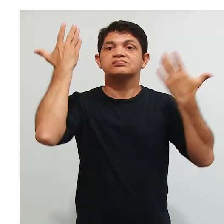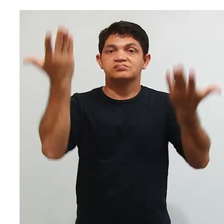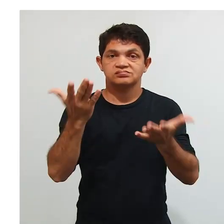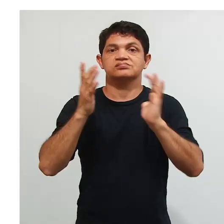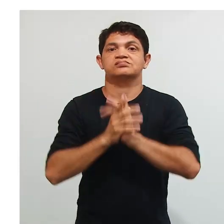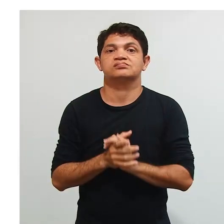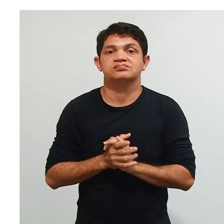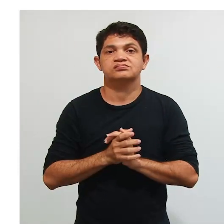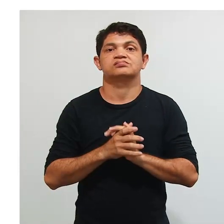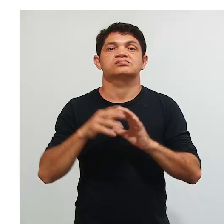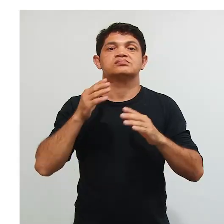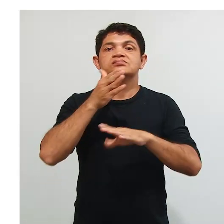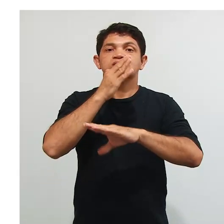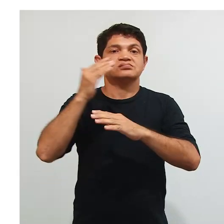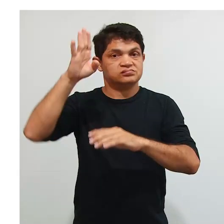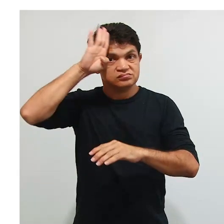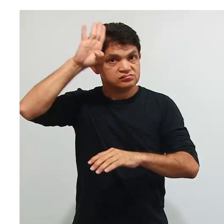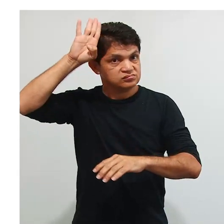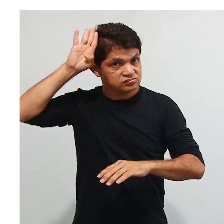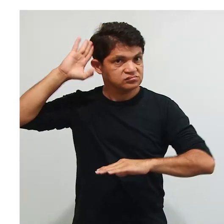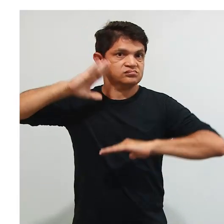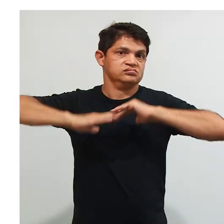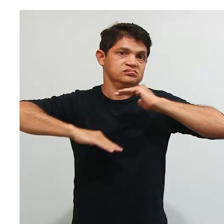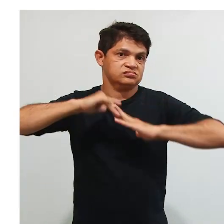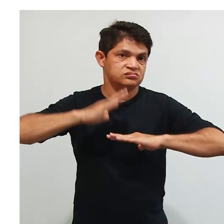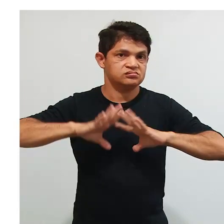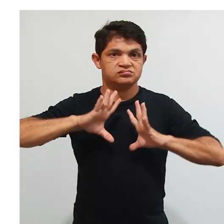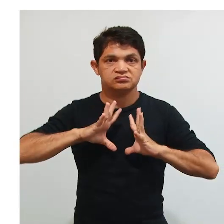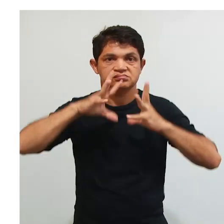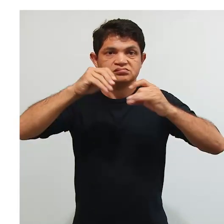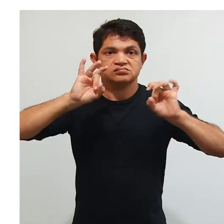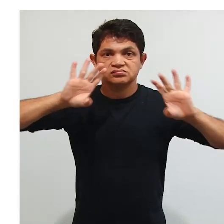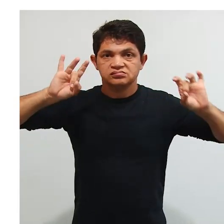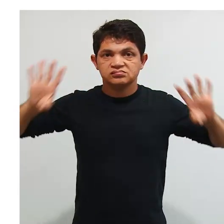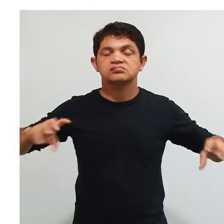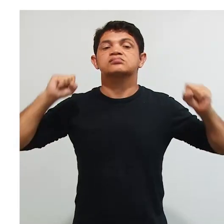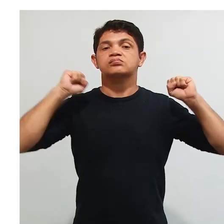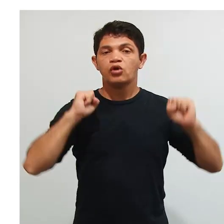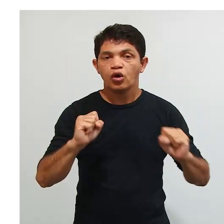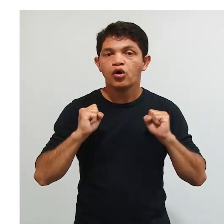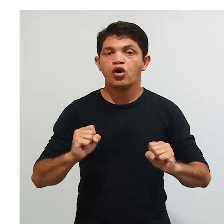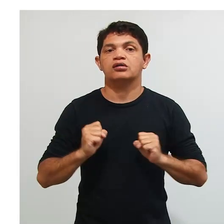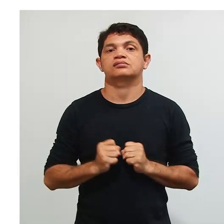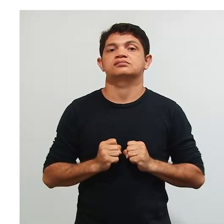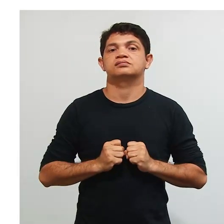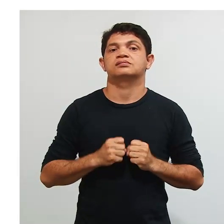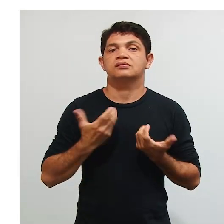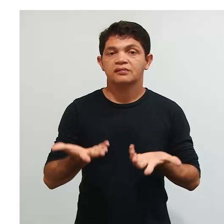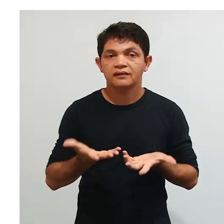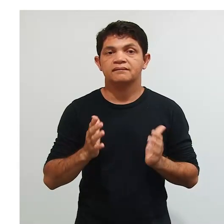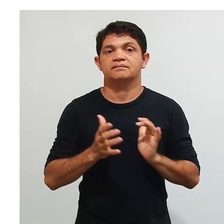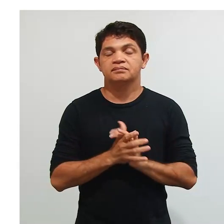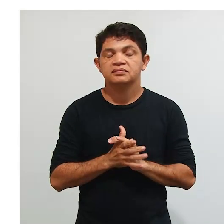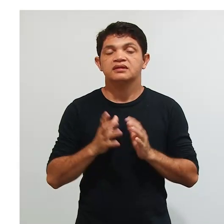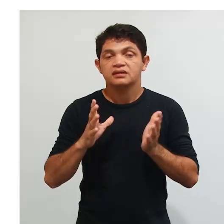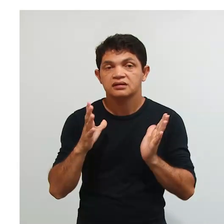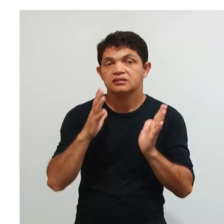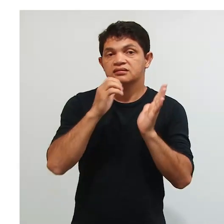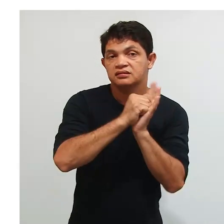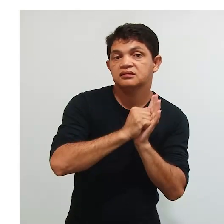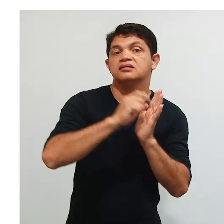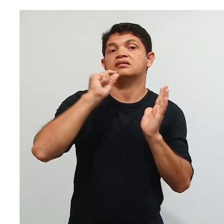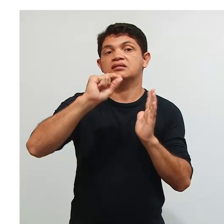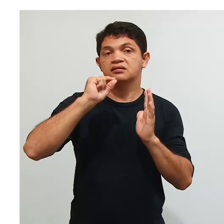fundamentais acadêmicas. E esse transtorno ele pode ser classificado, né,